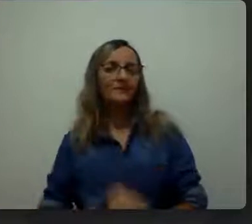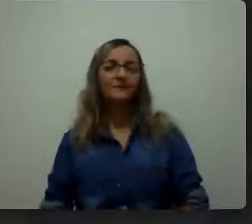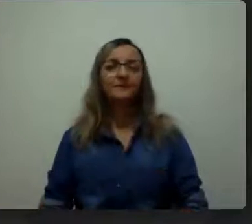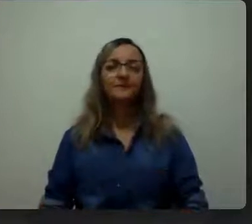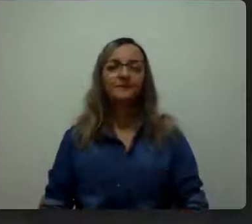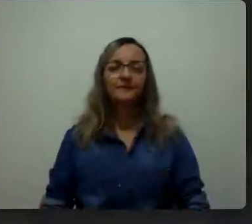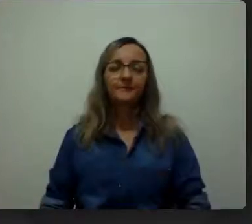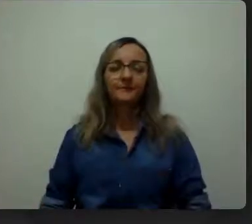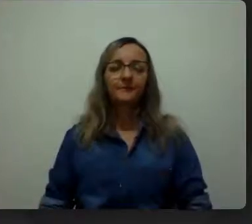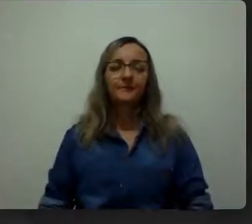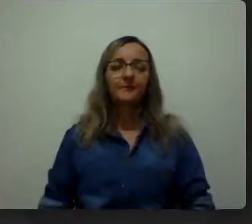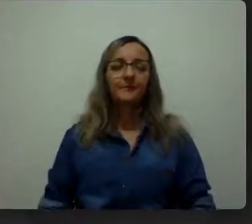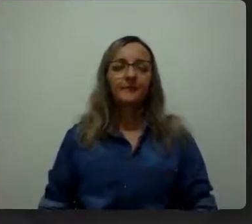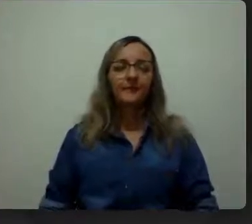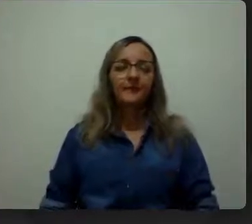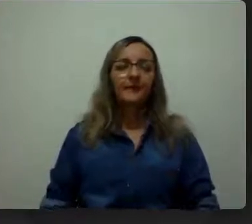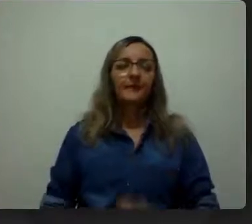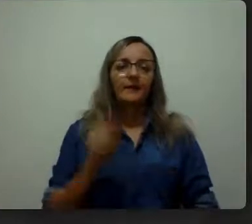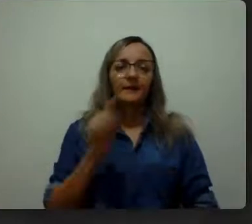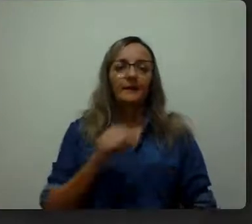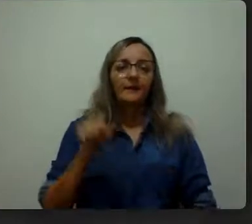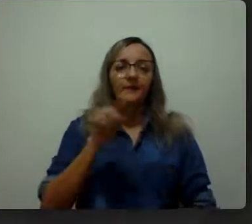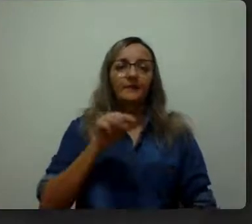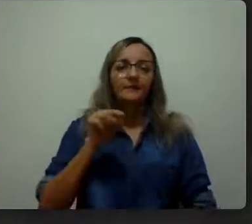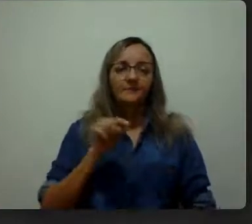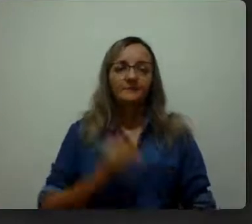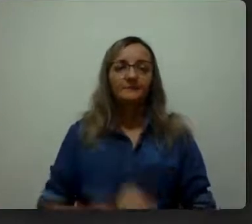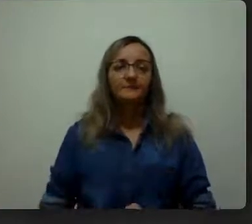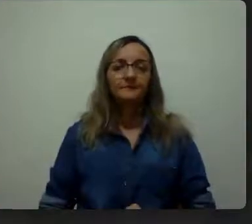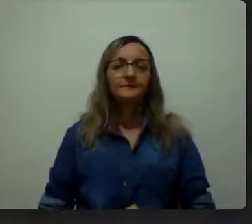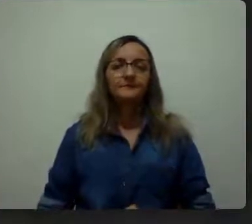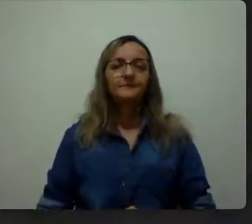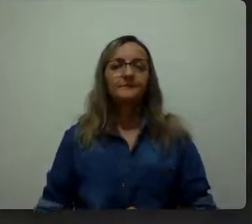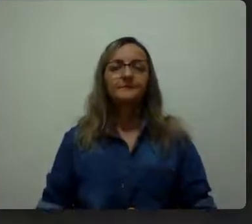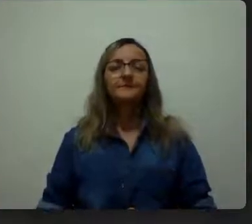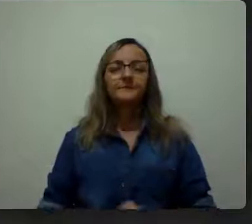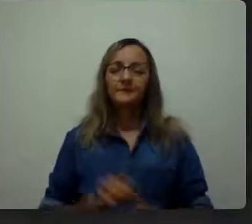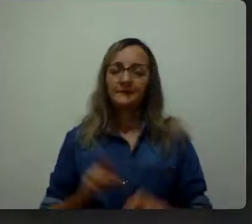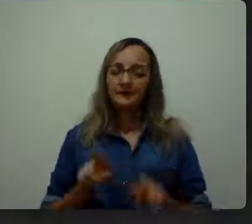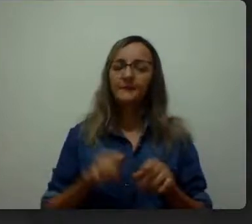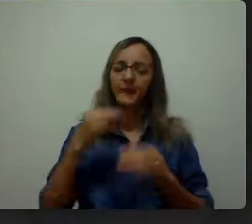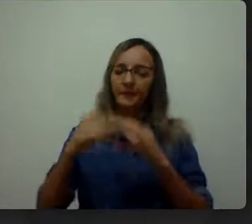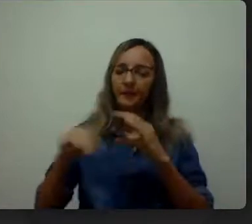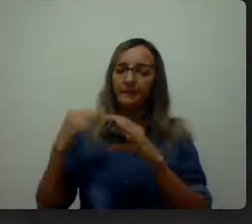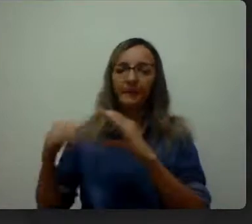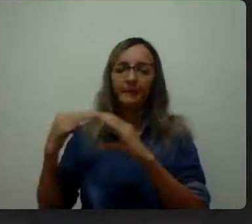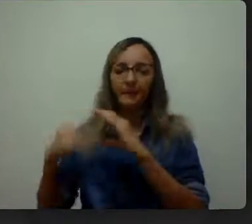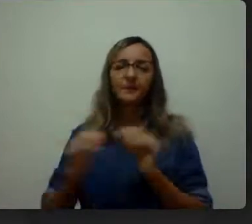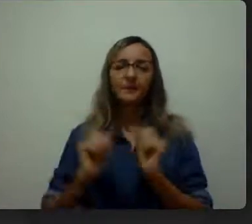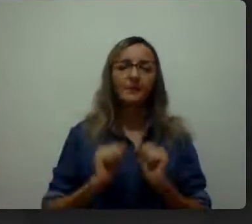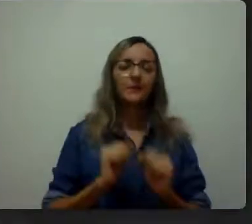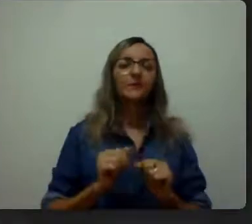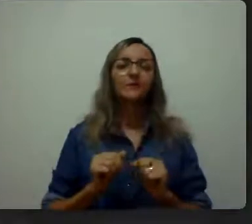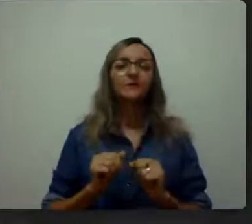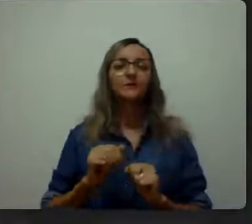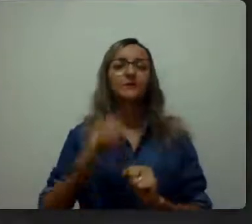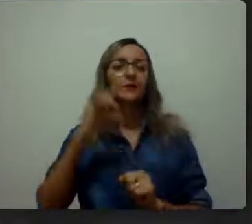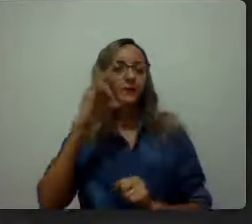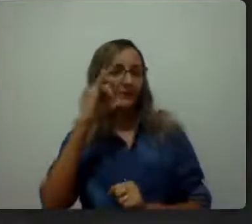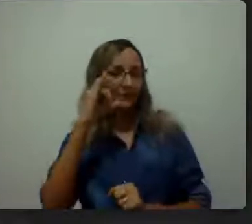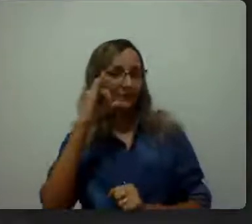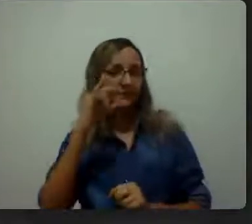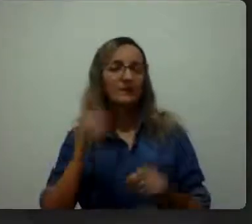STCT_2020. O @ Territórios do Brasil. Então, as informações estão aí em tempo real. Não é, Ana?